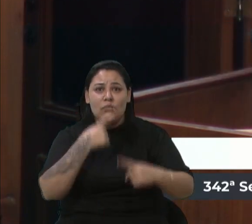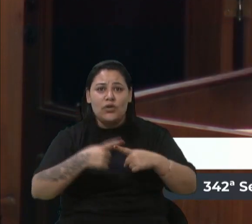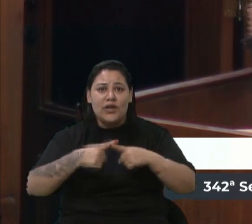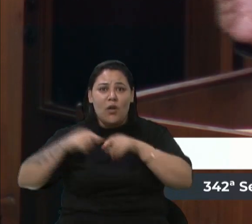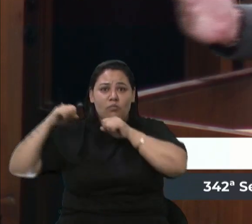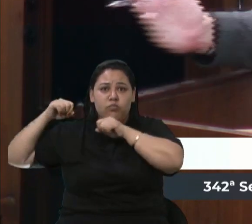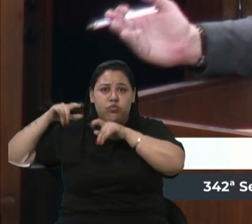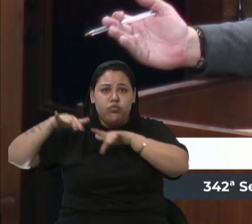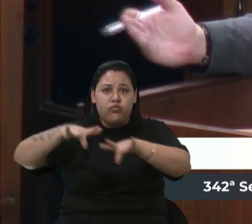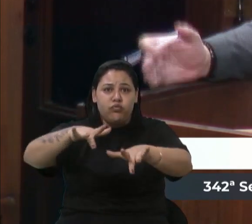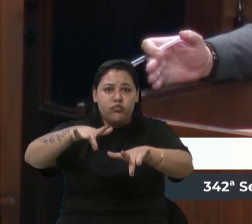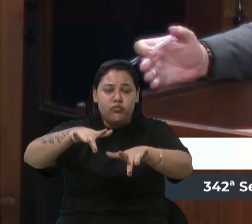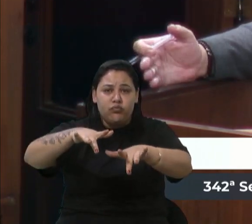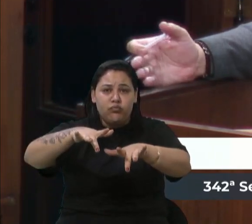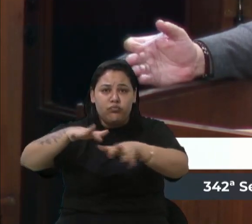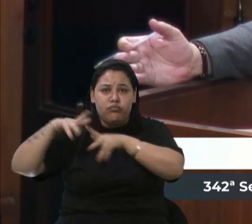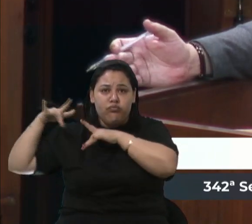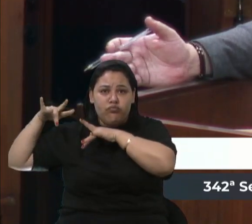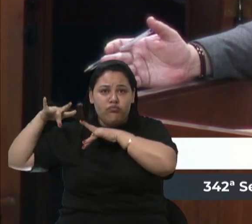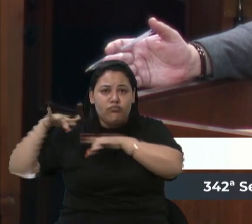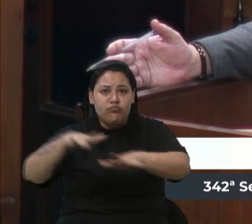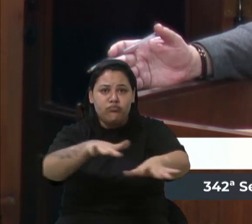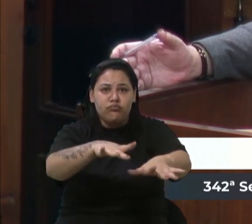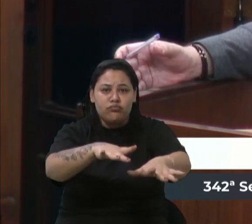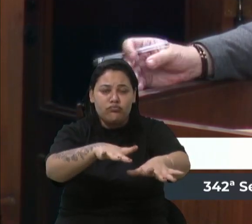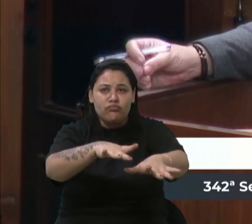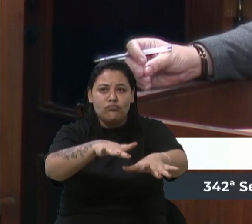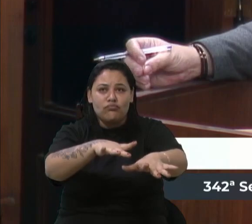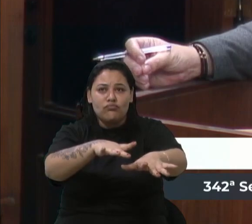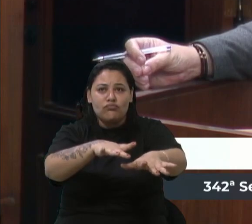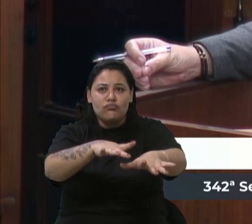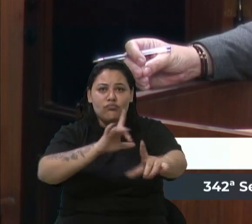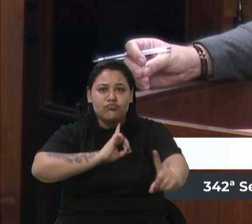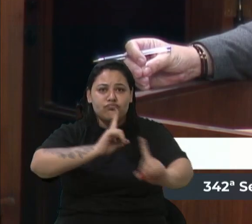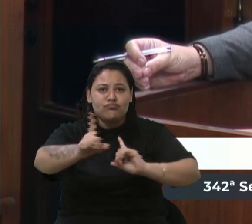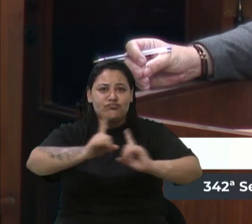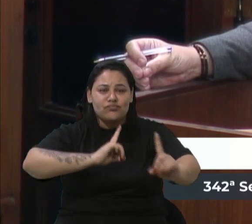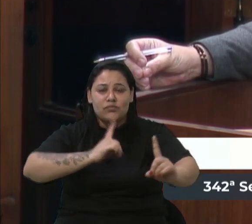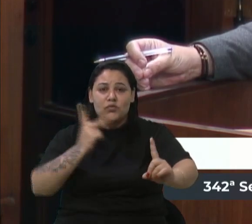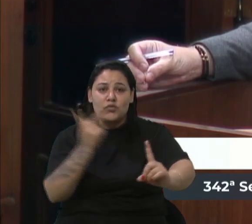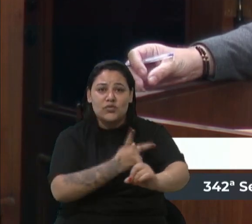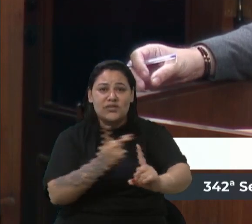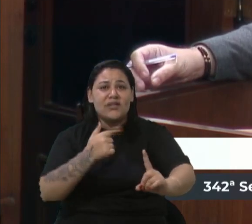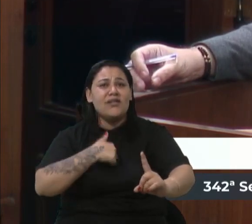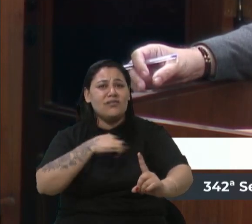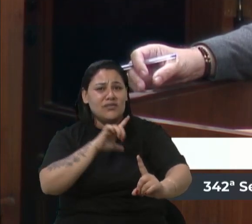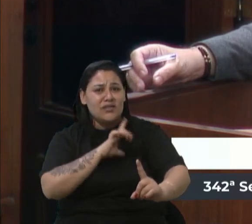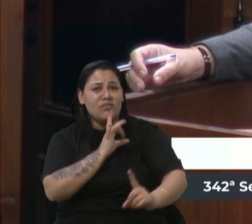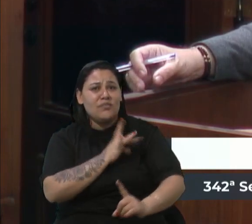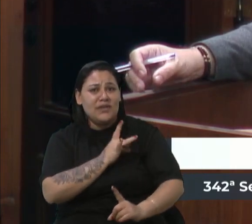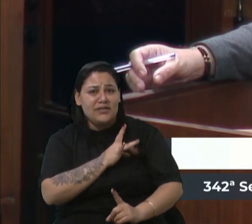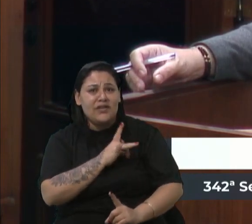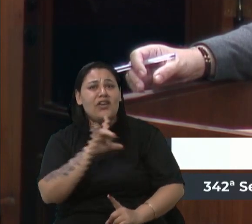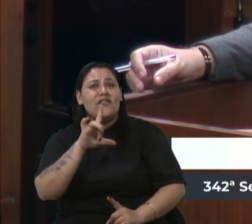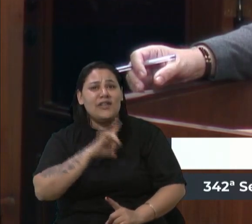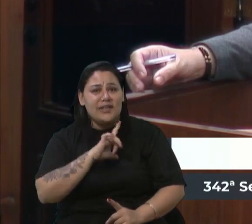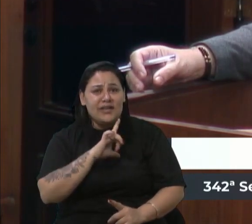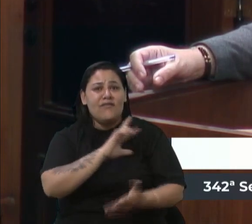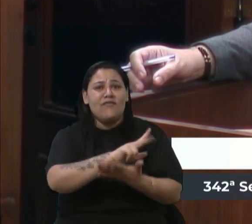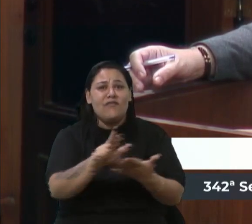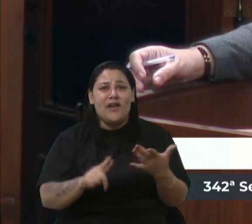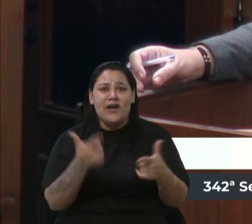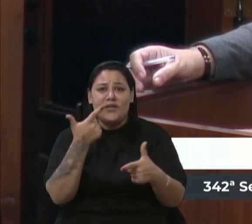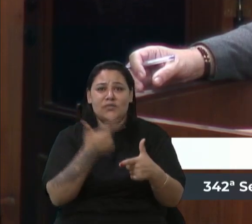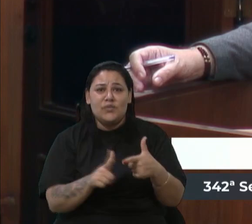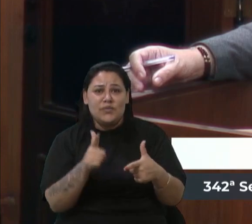um lado, vem de um outro, enfim, eu temo realmente que ali nós teremos vários problemas com o trânsito. E